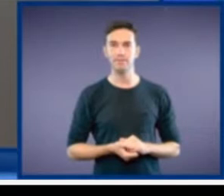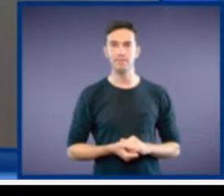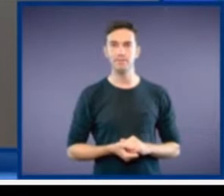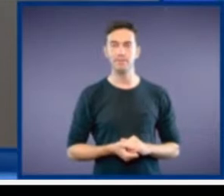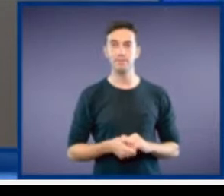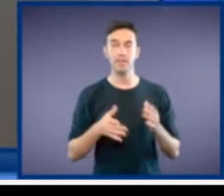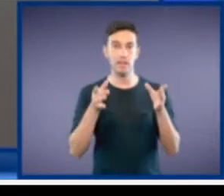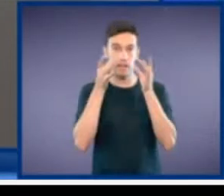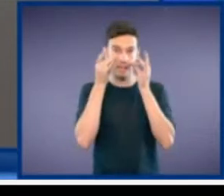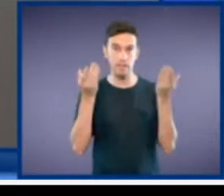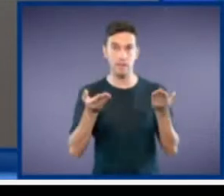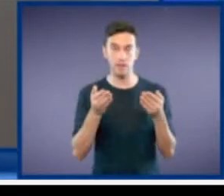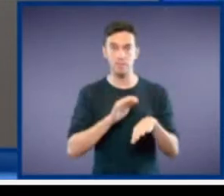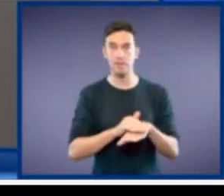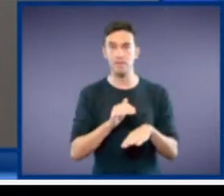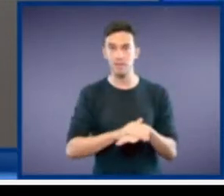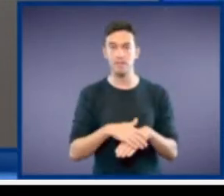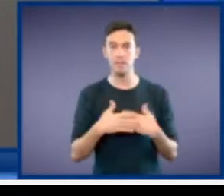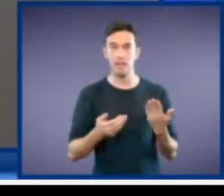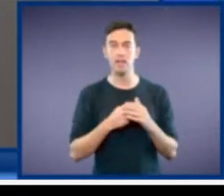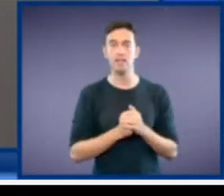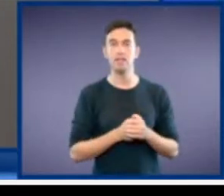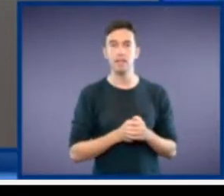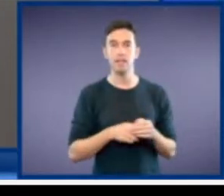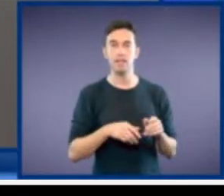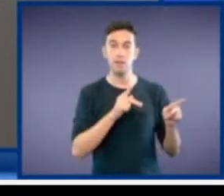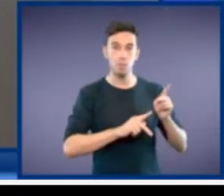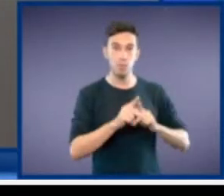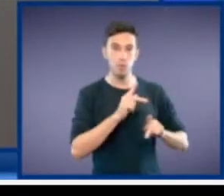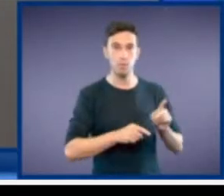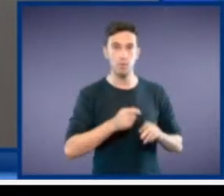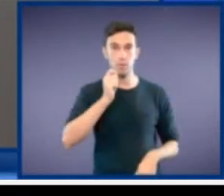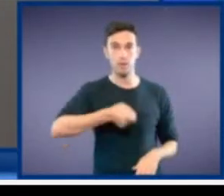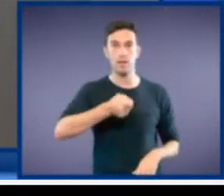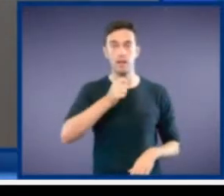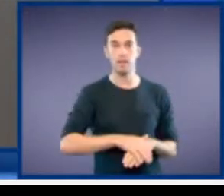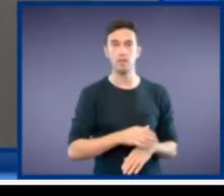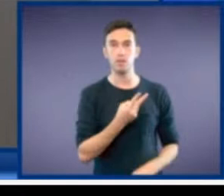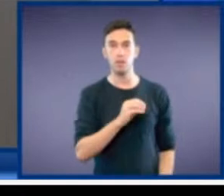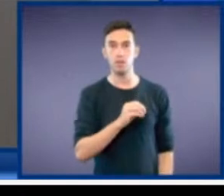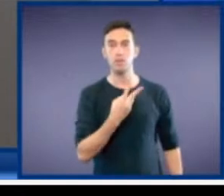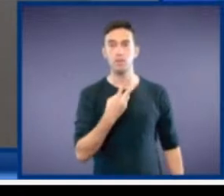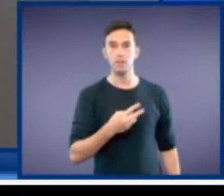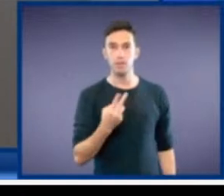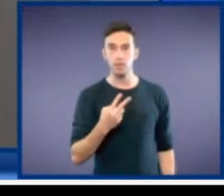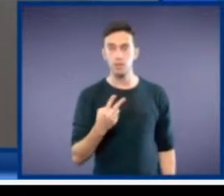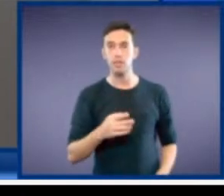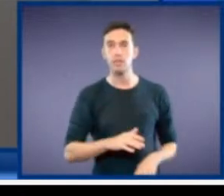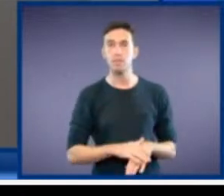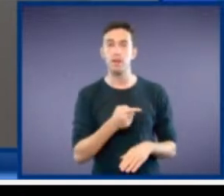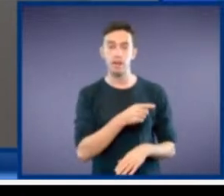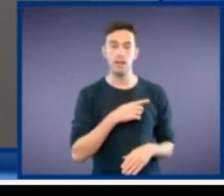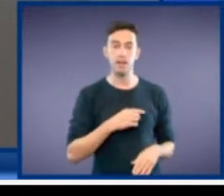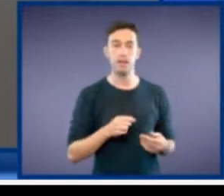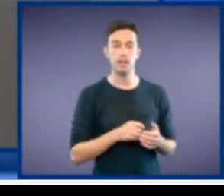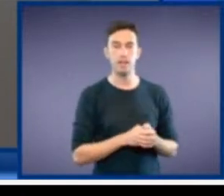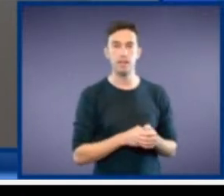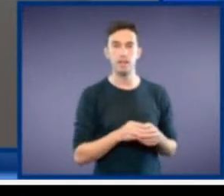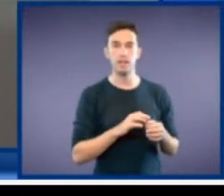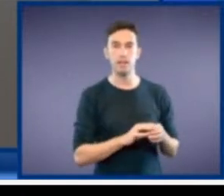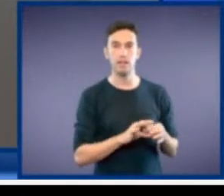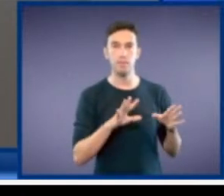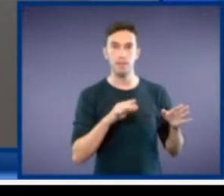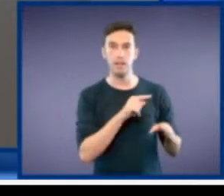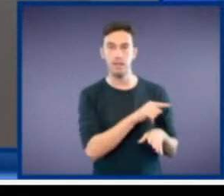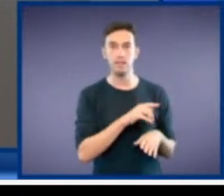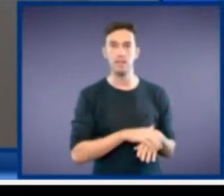Atenção para a realização da sessão pública do leilão número 02 de 2022, PP e PND, para alienação das ações do capital social do